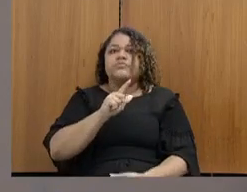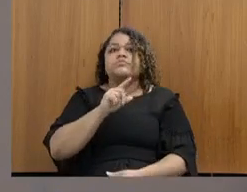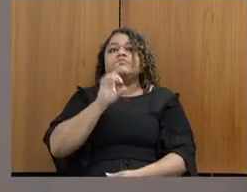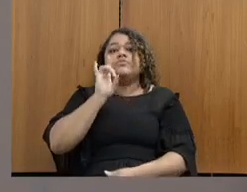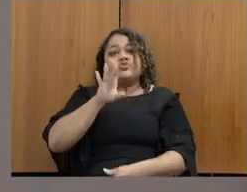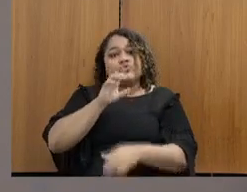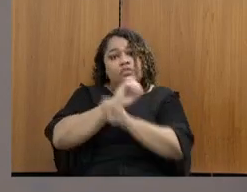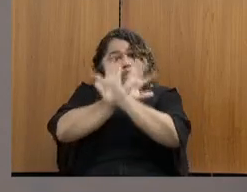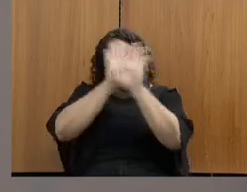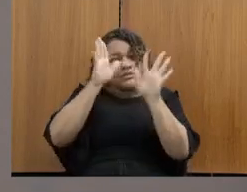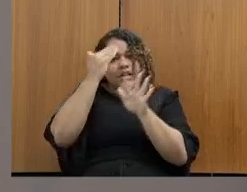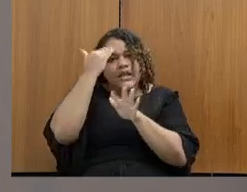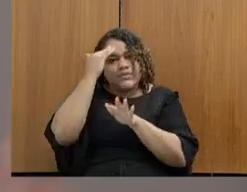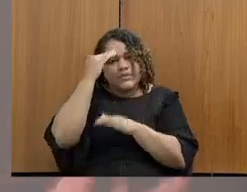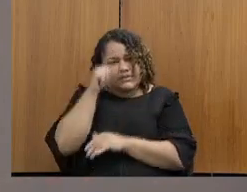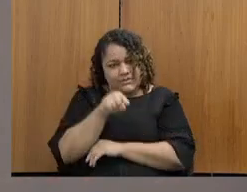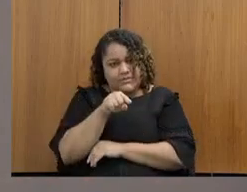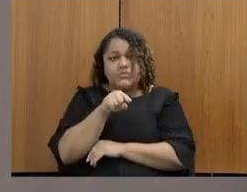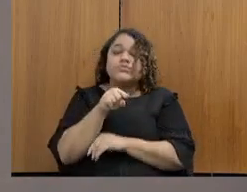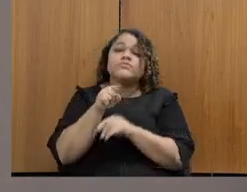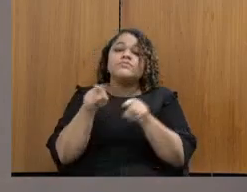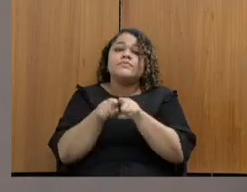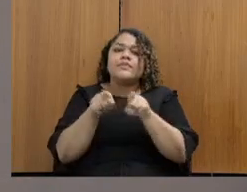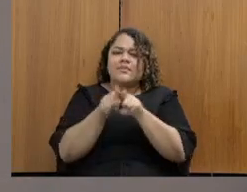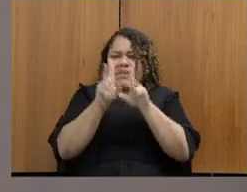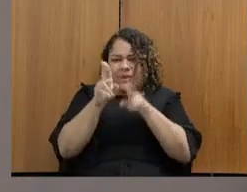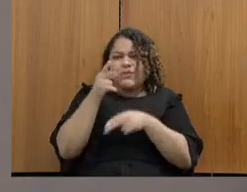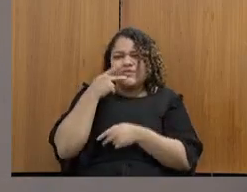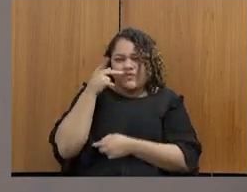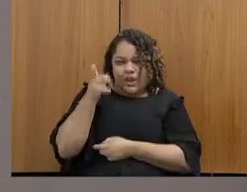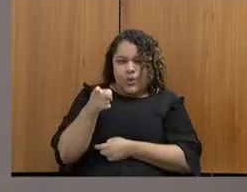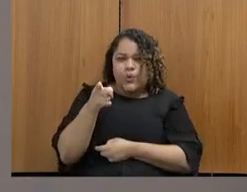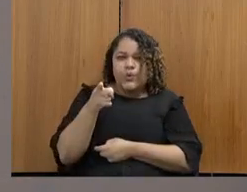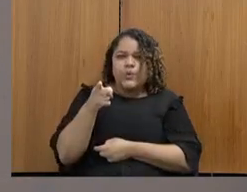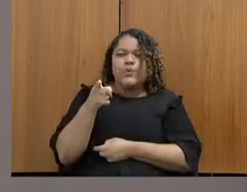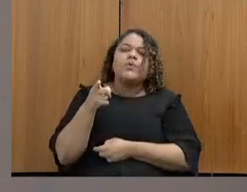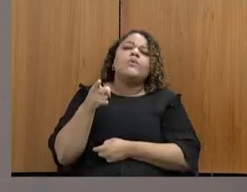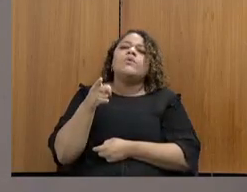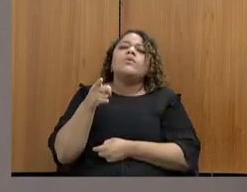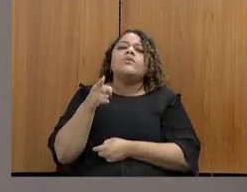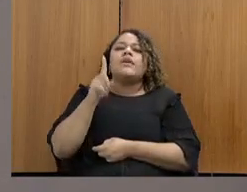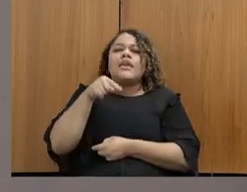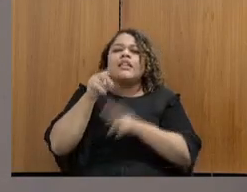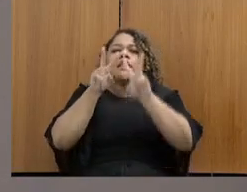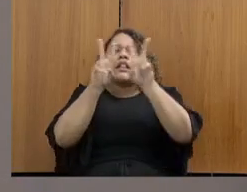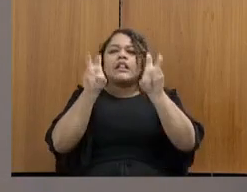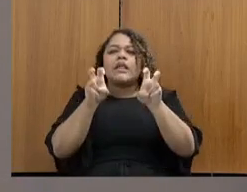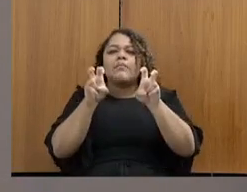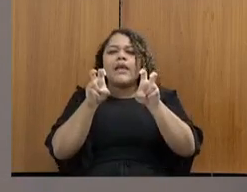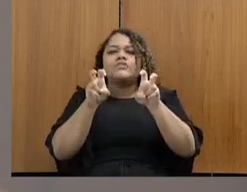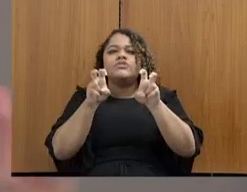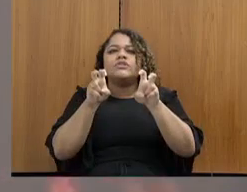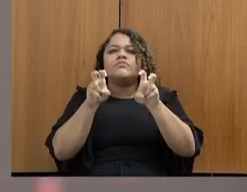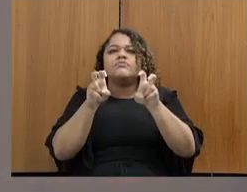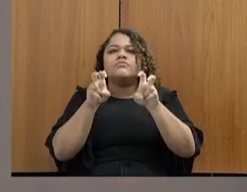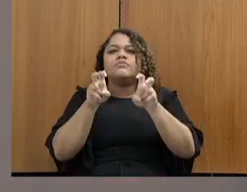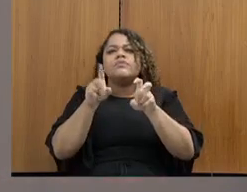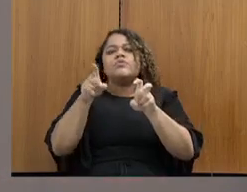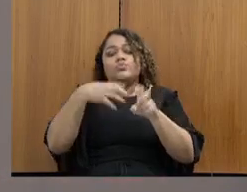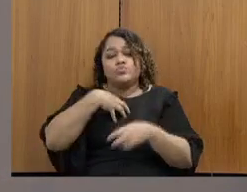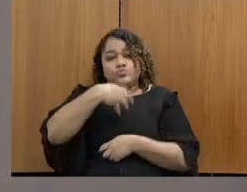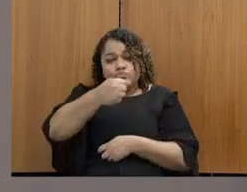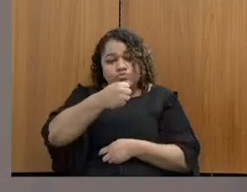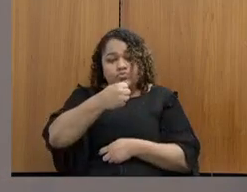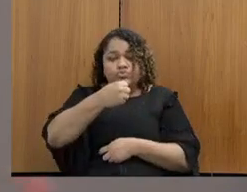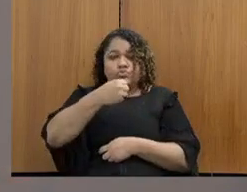esclarecer nesse sentido né E como seu bem disse né quanto a temática do autotermínio do suicídio